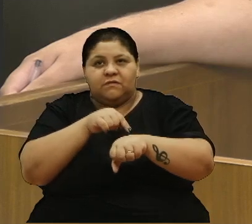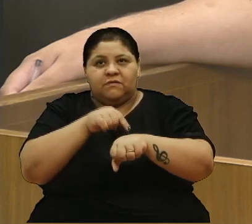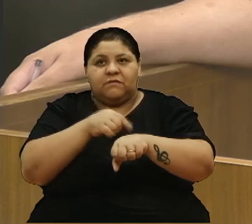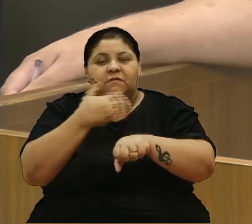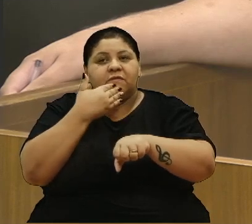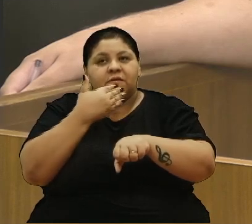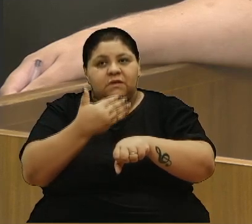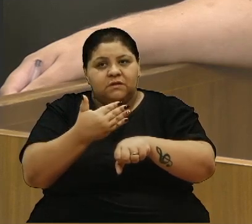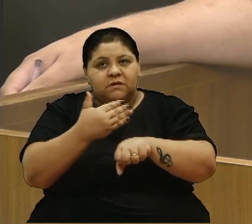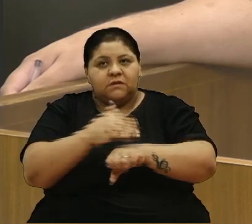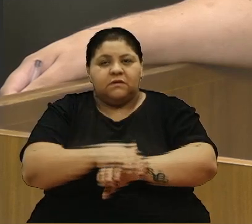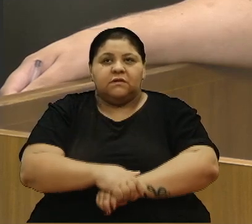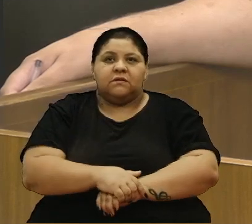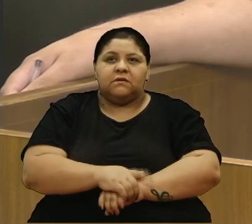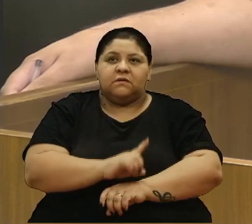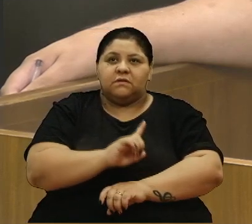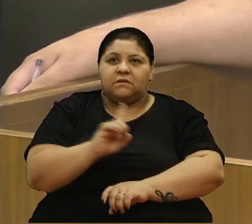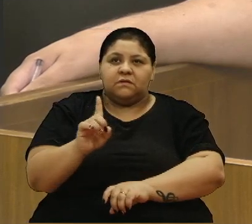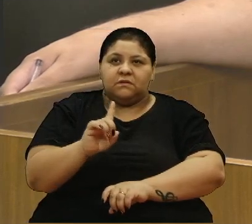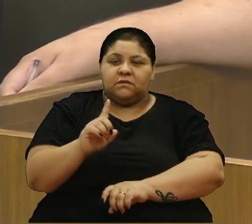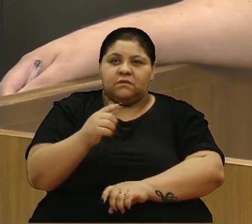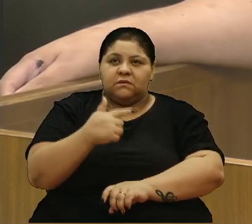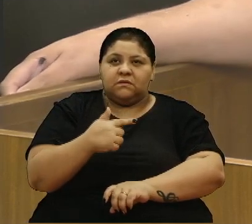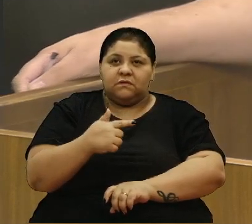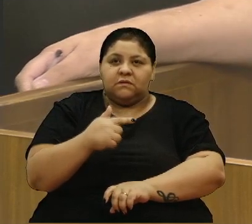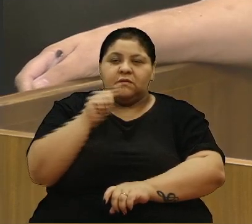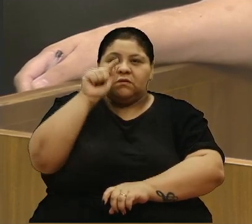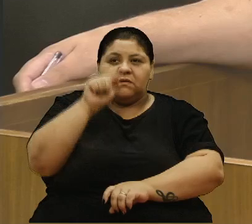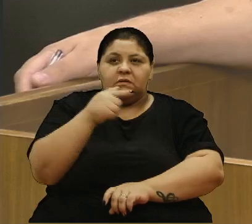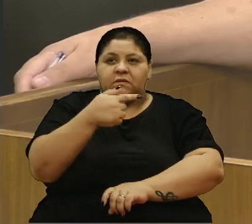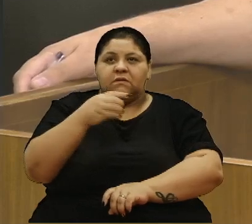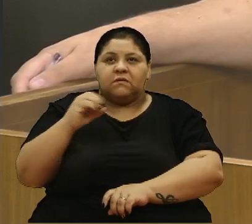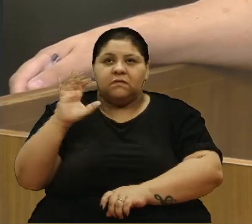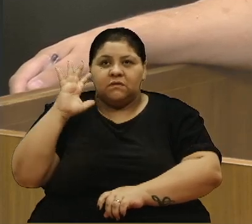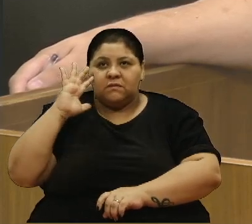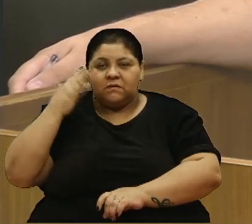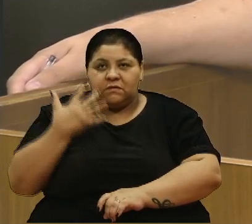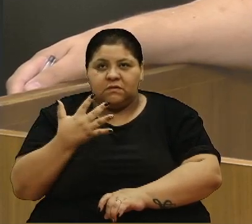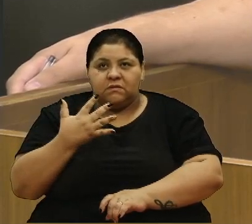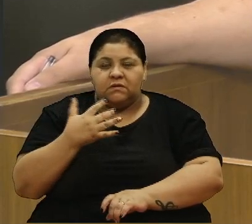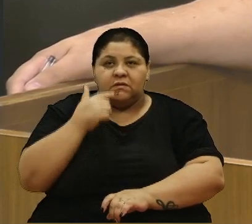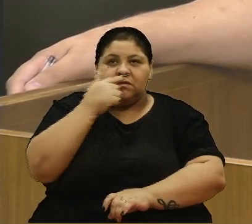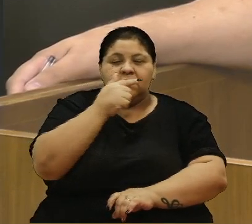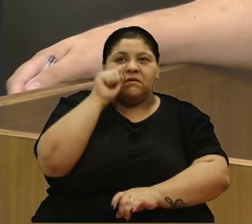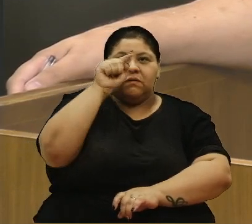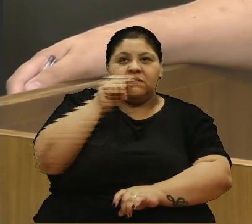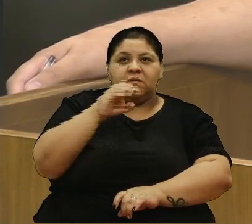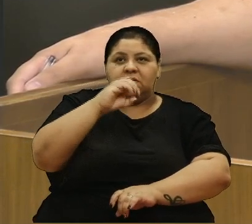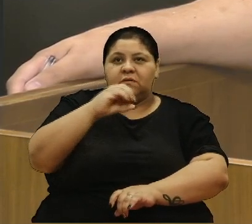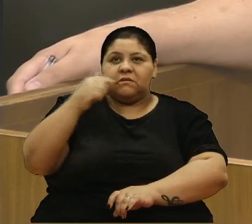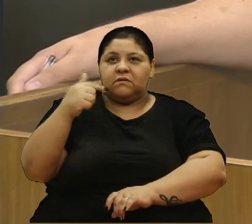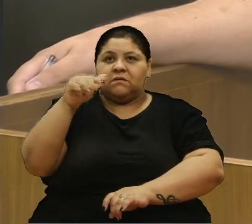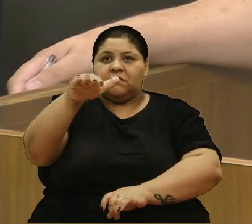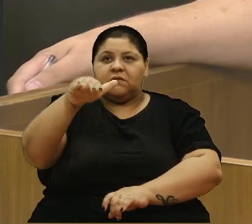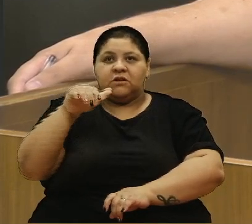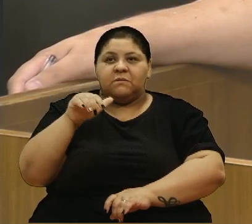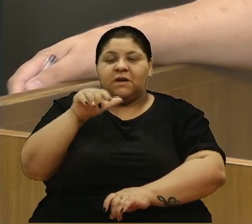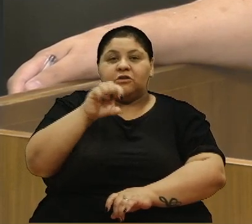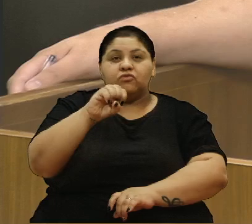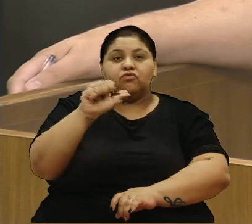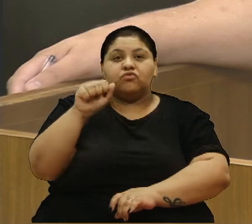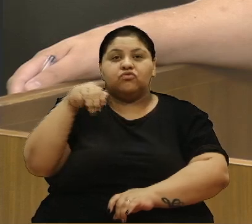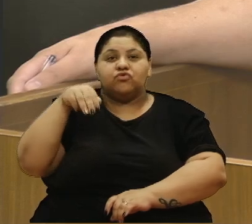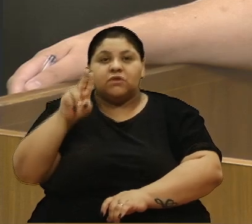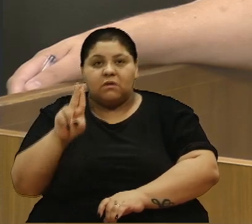citado. E não foi às 7 horas e 10 minutos que aconteceu, porque às 7h07 foi quando foi chamado o SAMU.